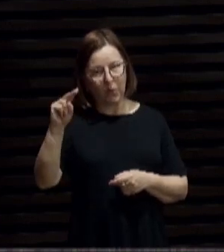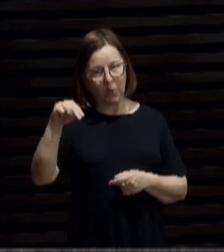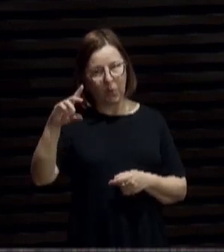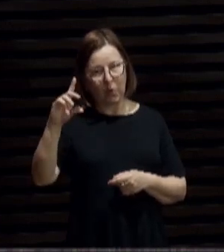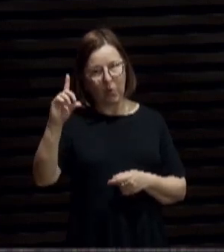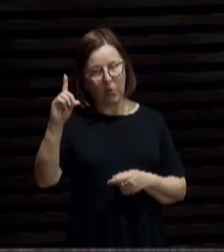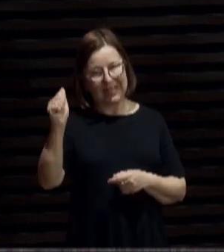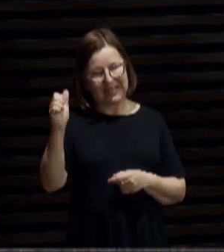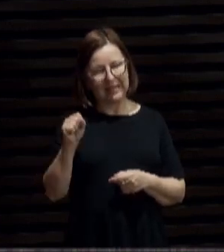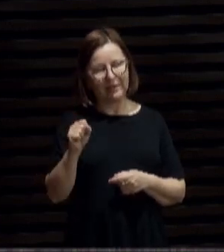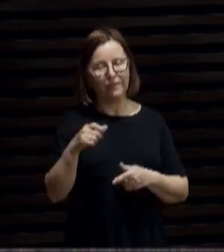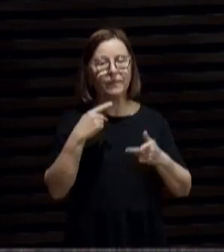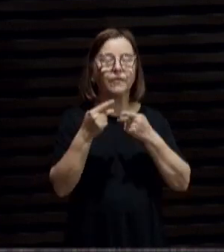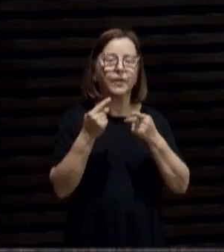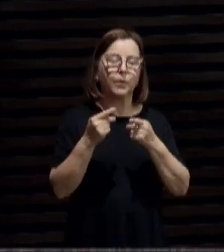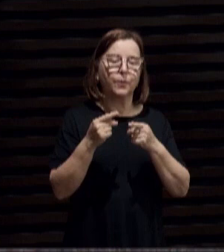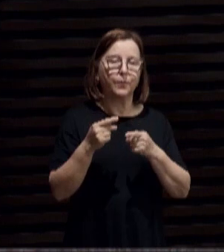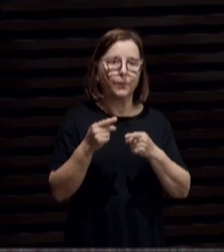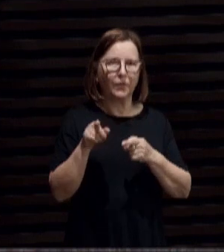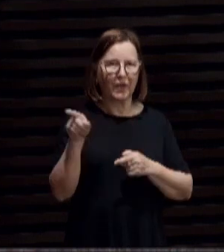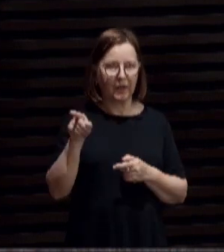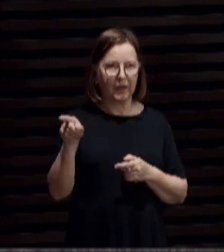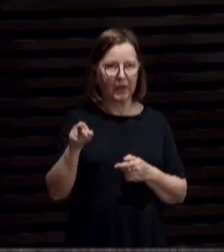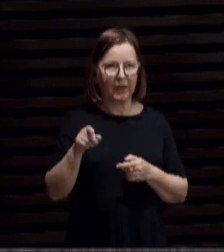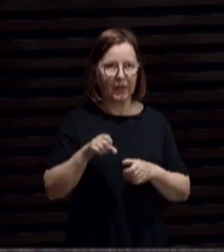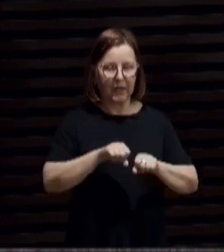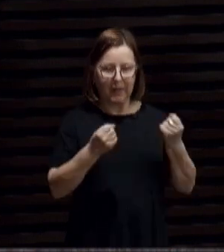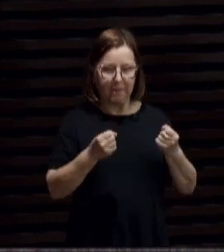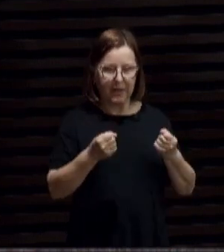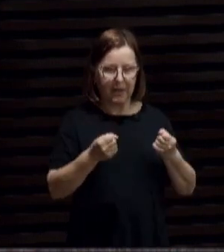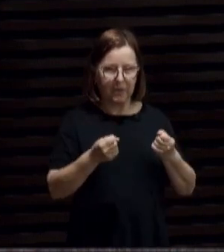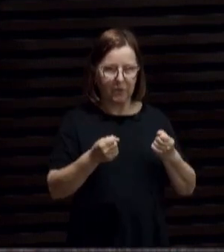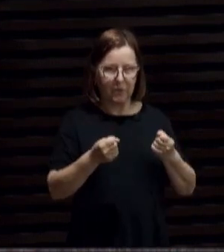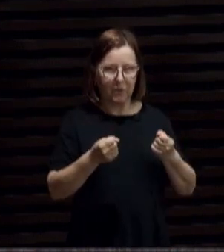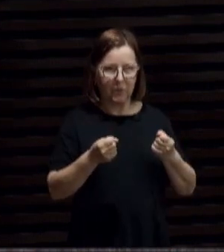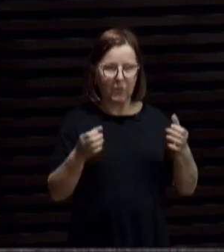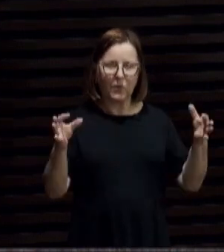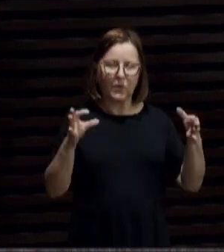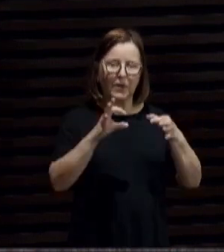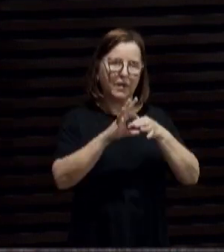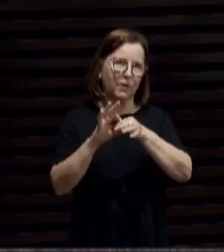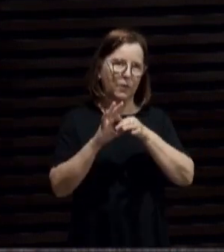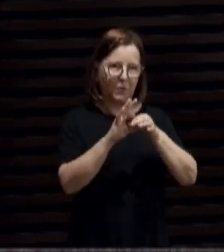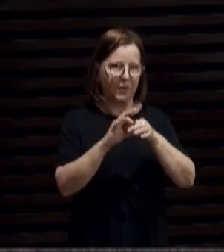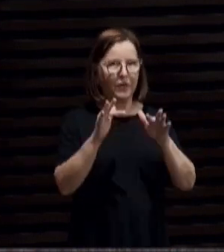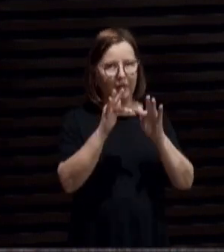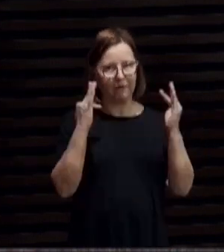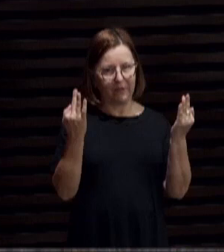disse assim: o micro-ondas tem quebrado a relação da família.